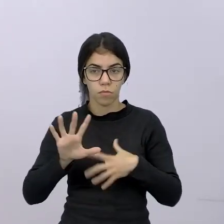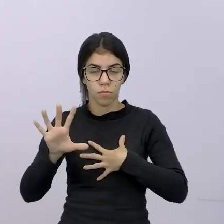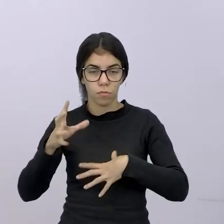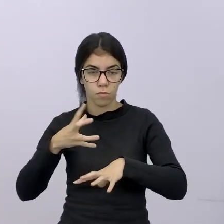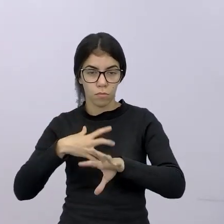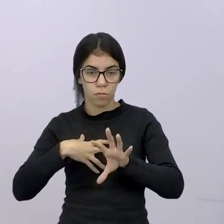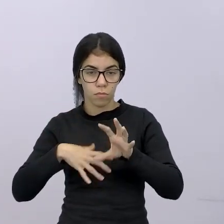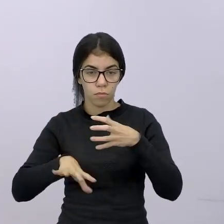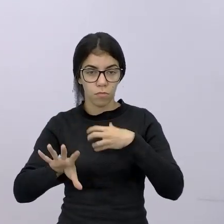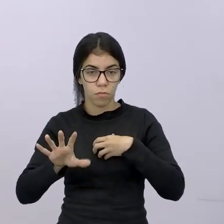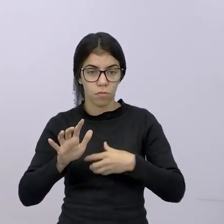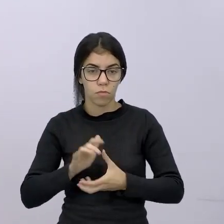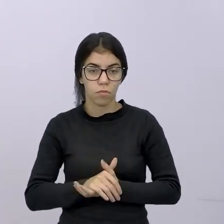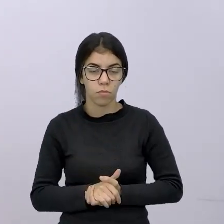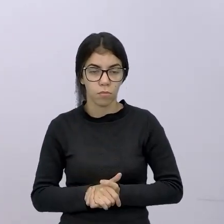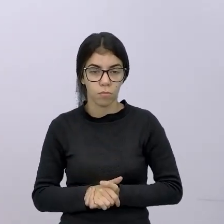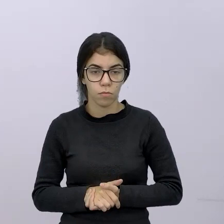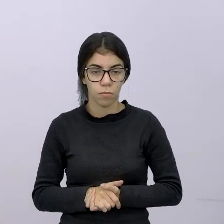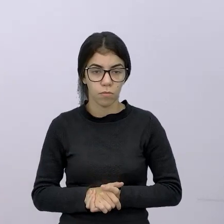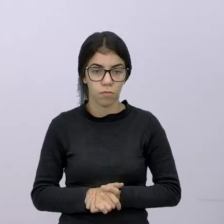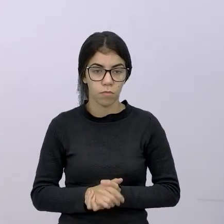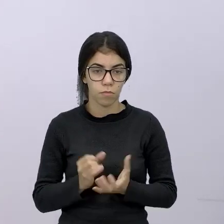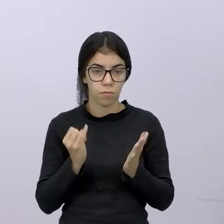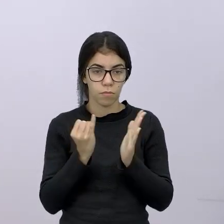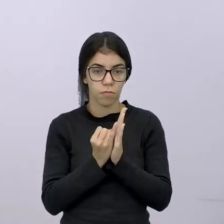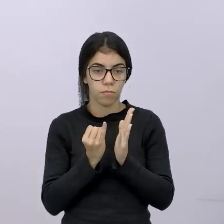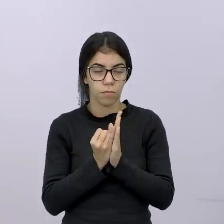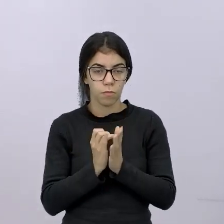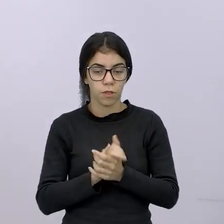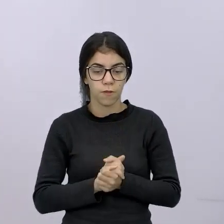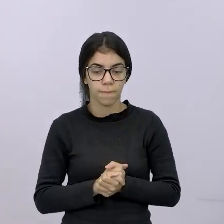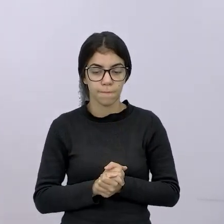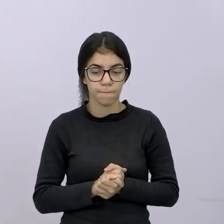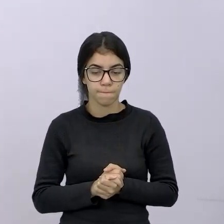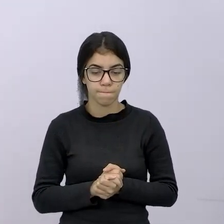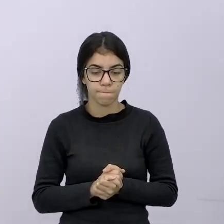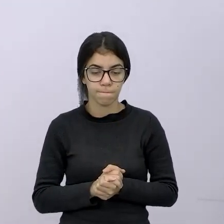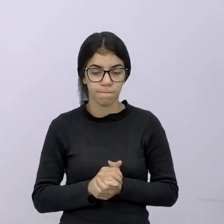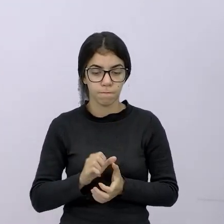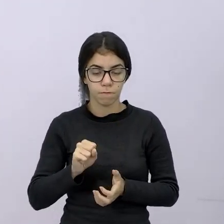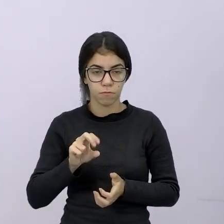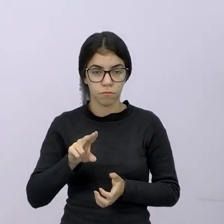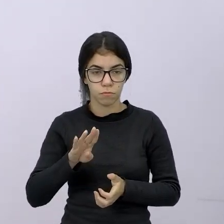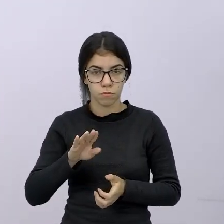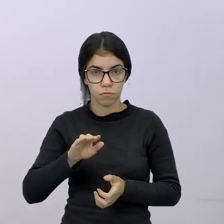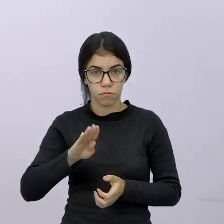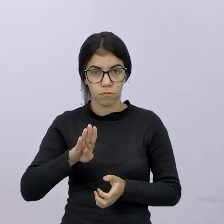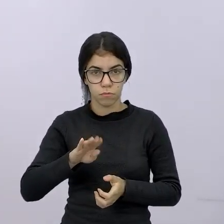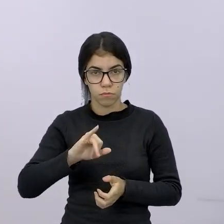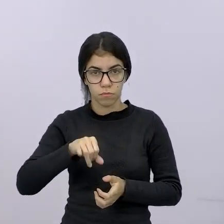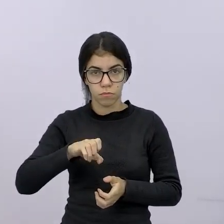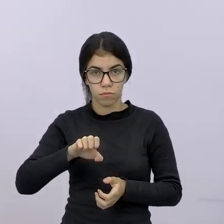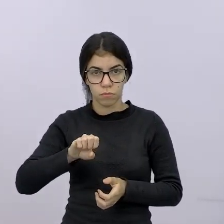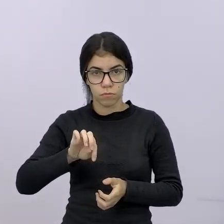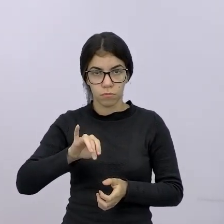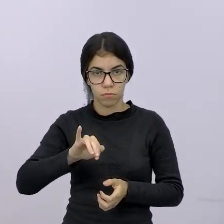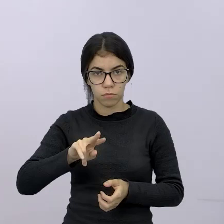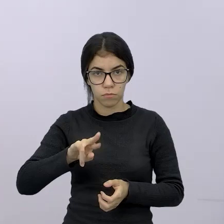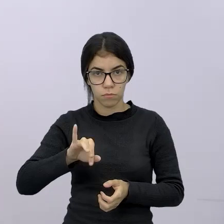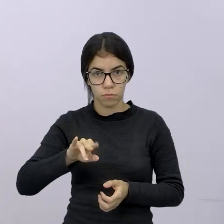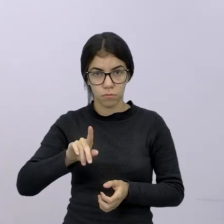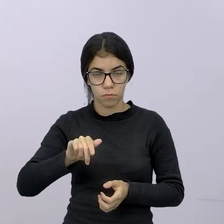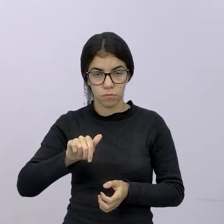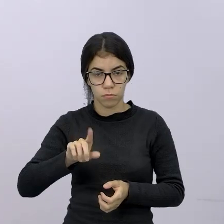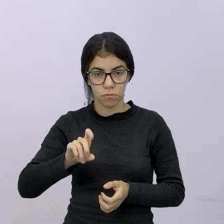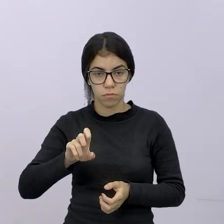à nossa identidade, ou então à nossa subjetividade mesma, né? Ou seja, nós só nos